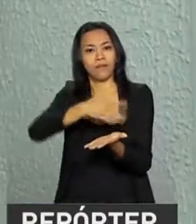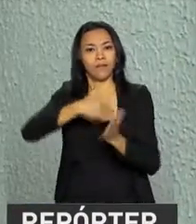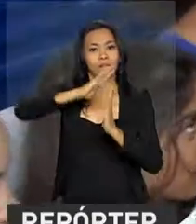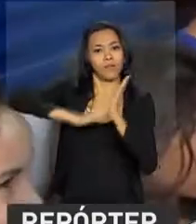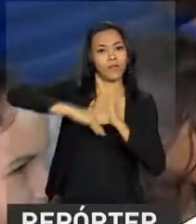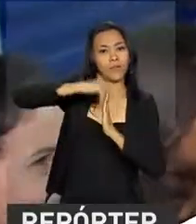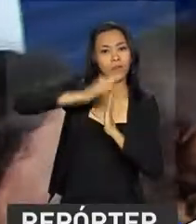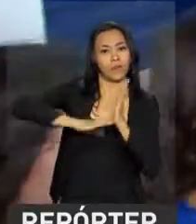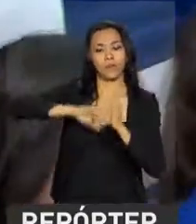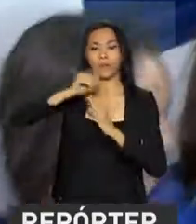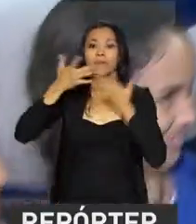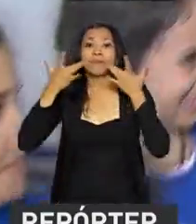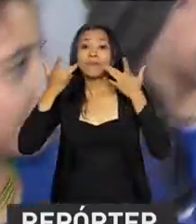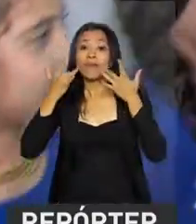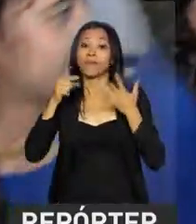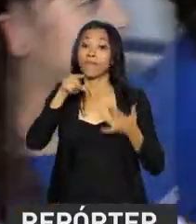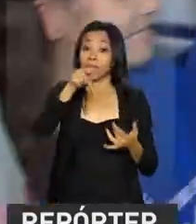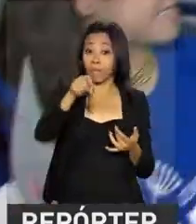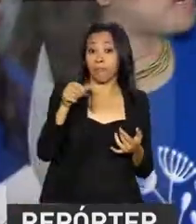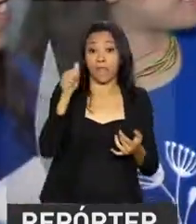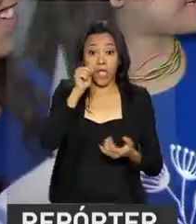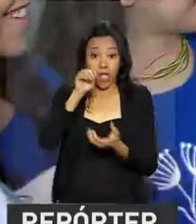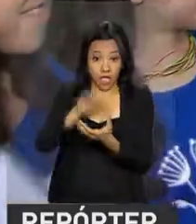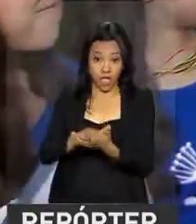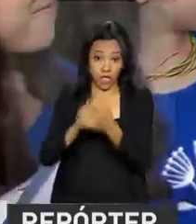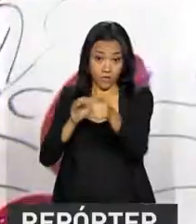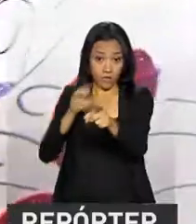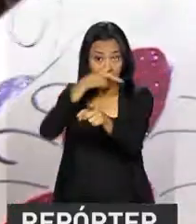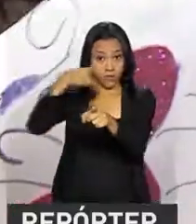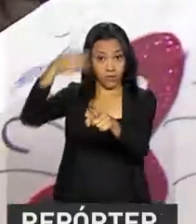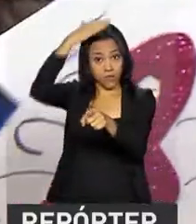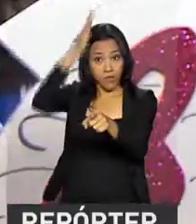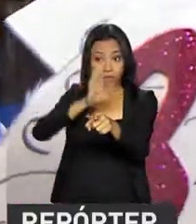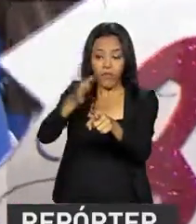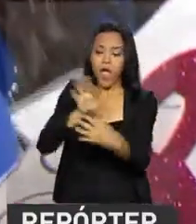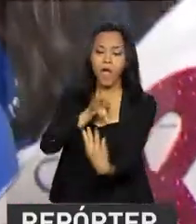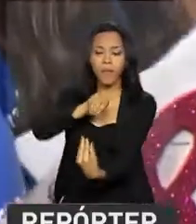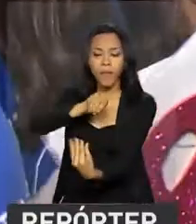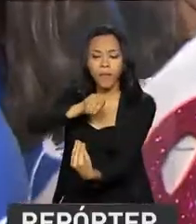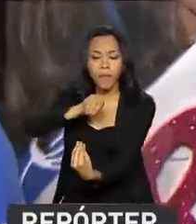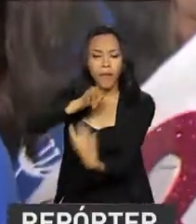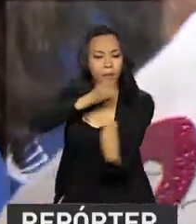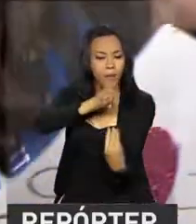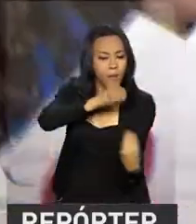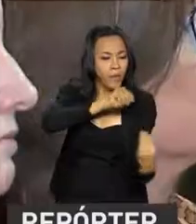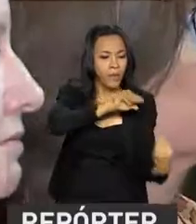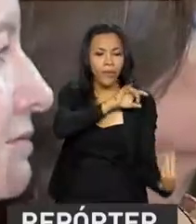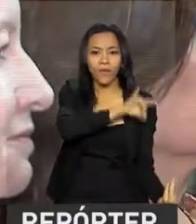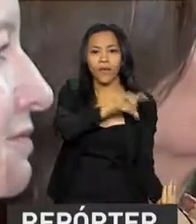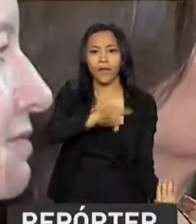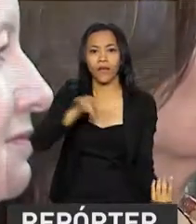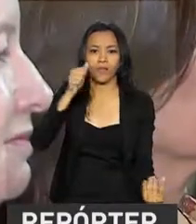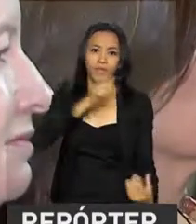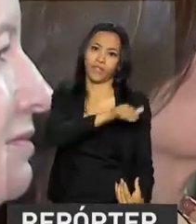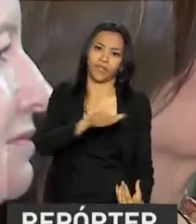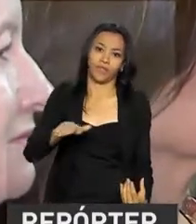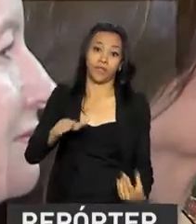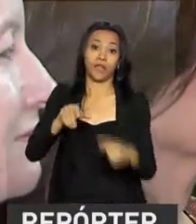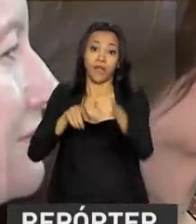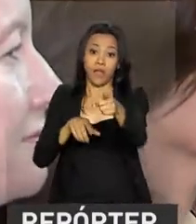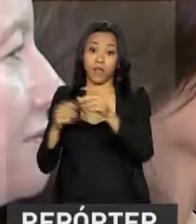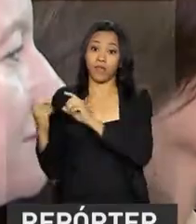teatro. Marcela Temer fez questão de cumprimentar e conversar com todas as meninas. A primeira-dama